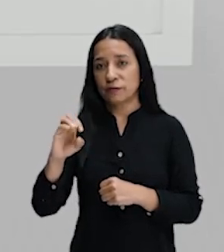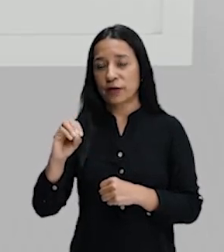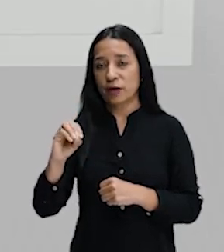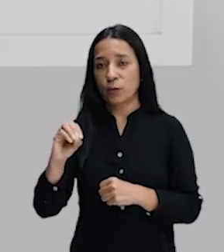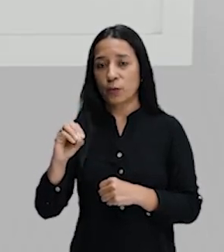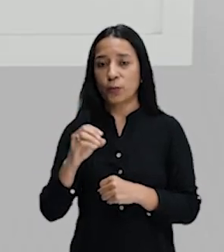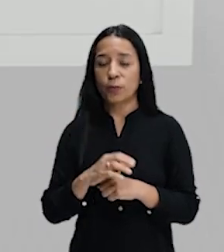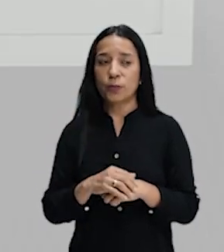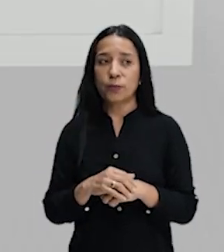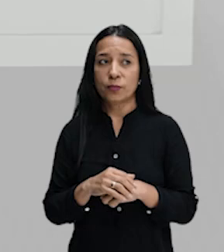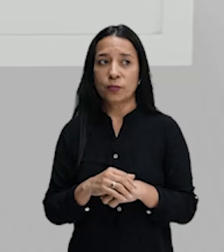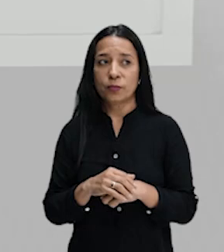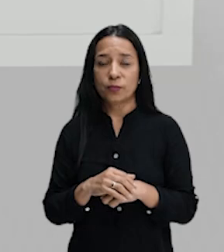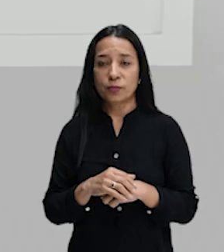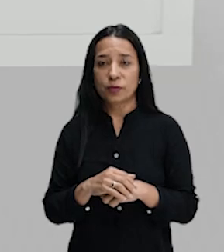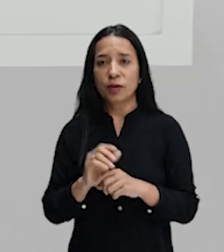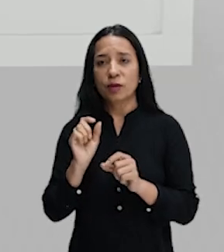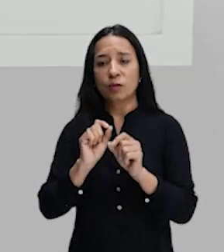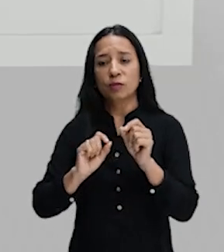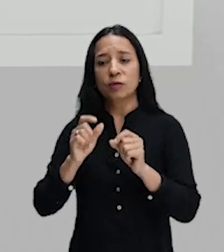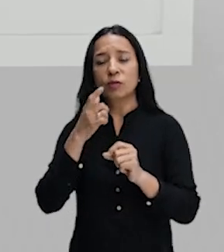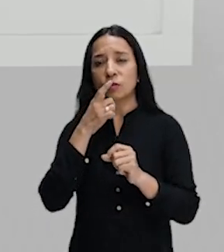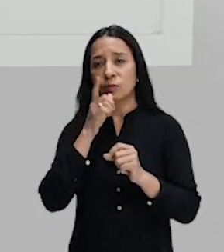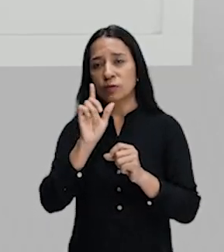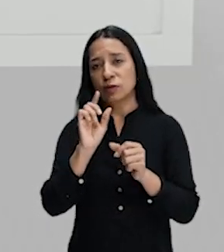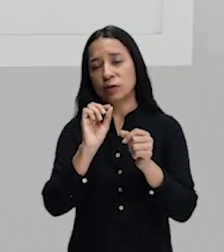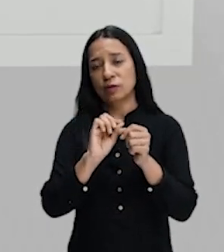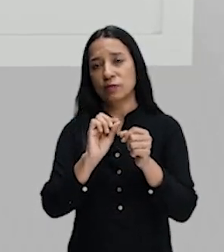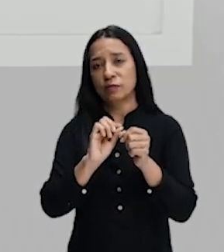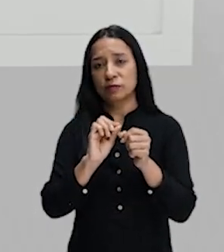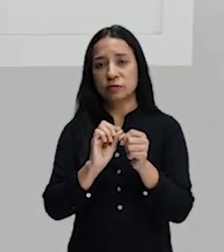Sim? Então o óxido de ferro é que ele consegue fazer aí